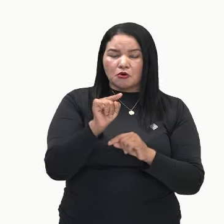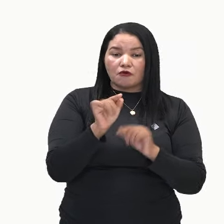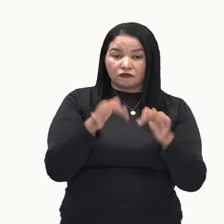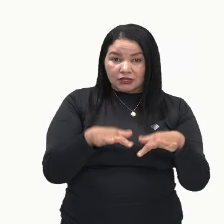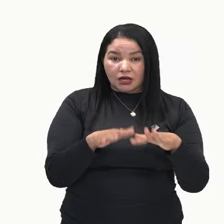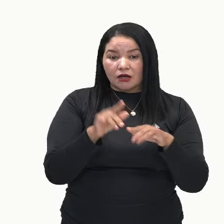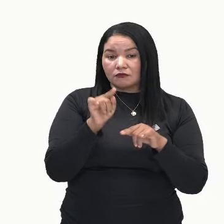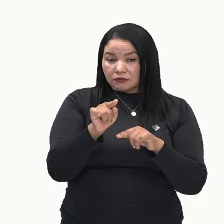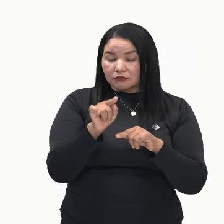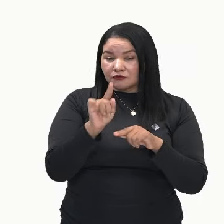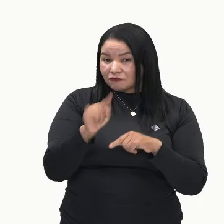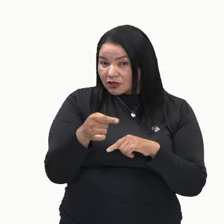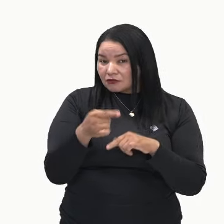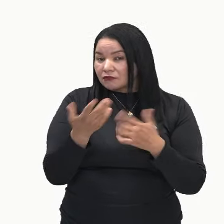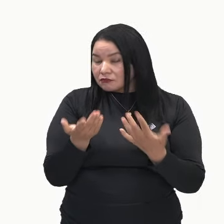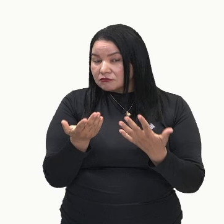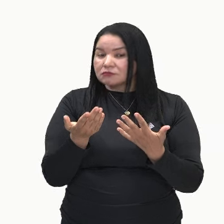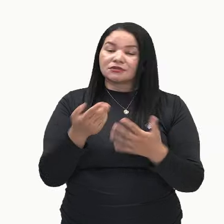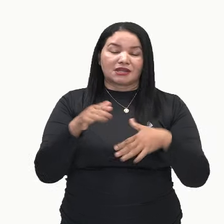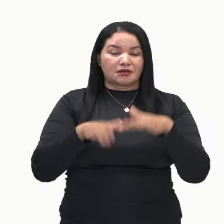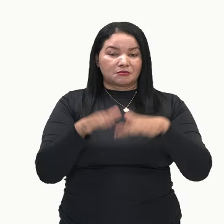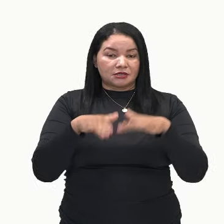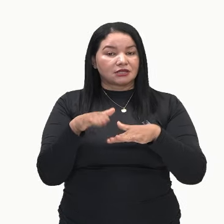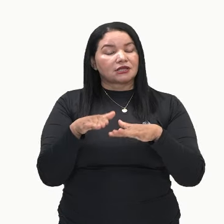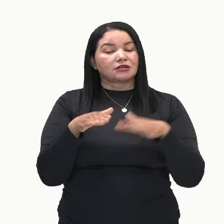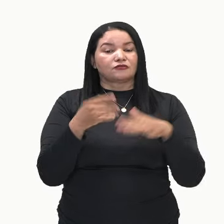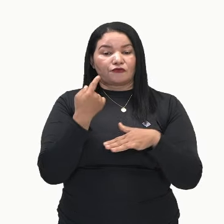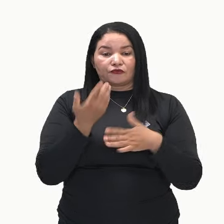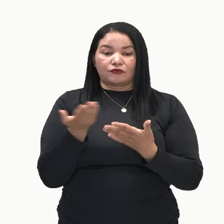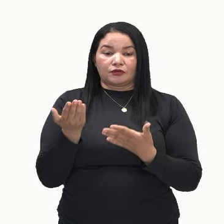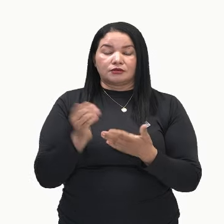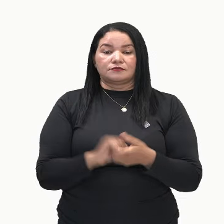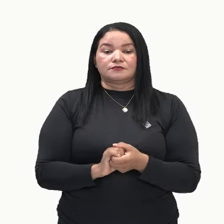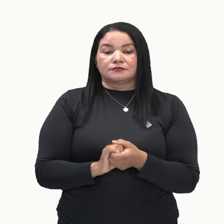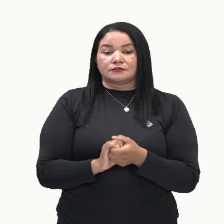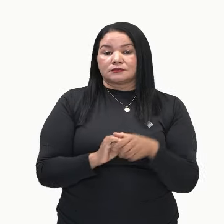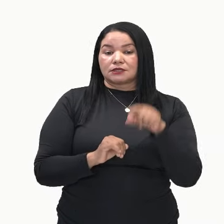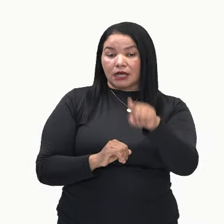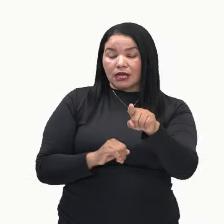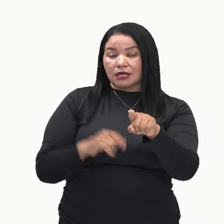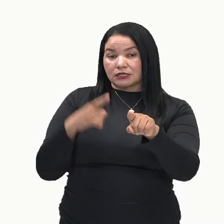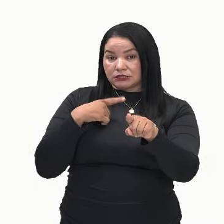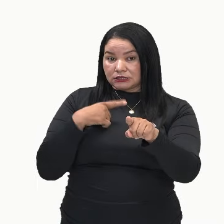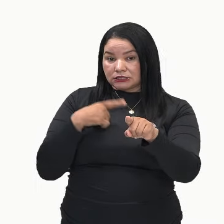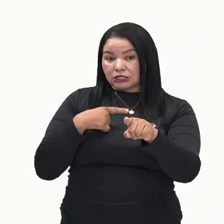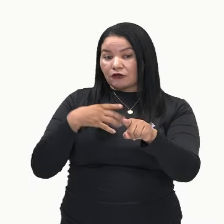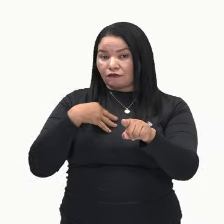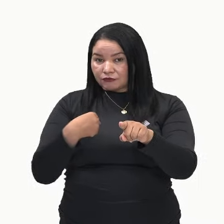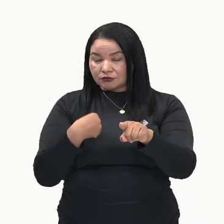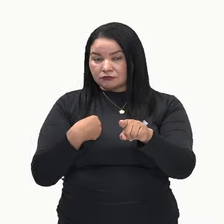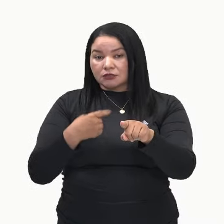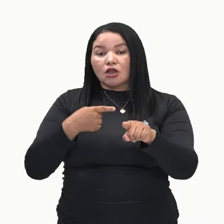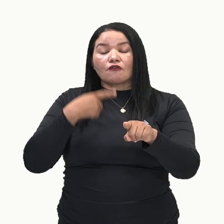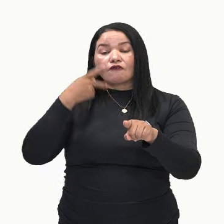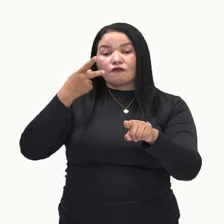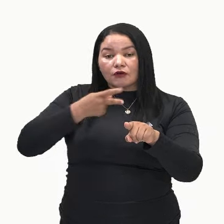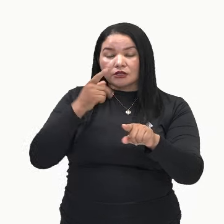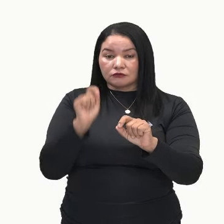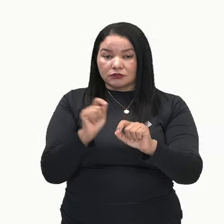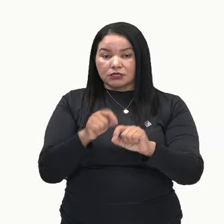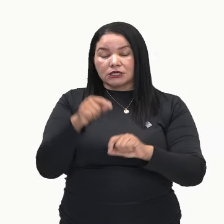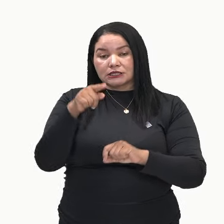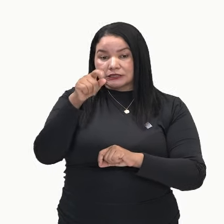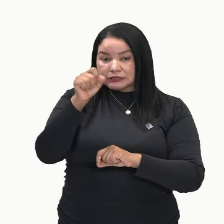vírgula, dependendo se continua ou não, né? Mas a gente tem aqui, ele tem filhos. Eu estou apenas afirmando alguma coisa, eu